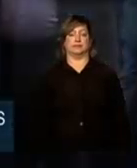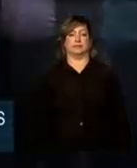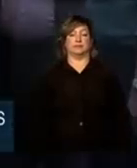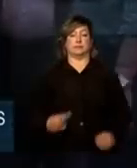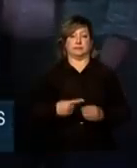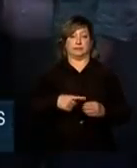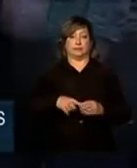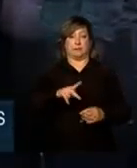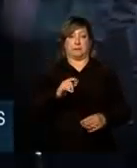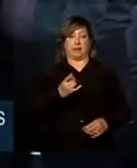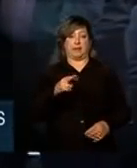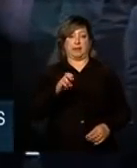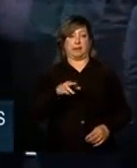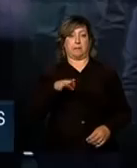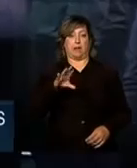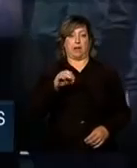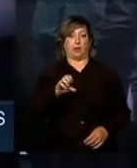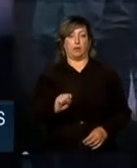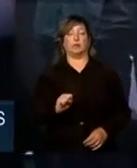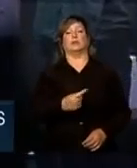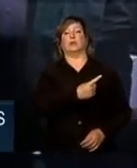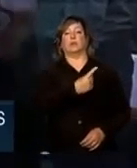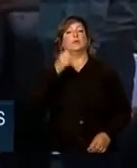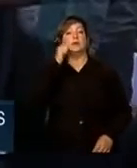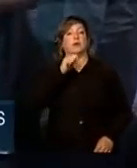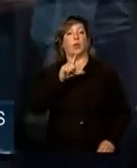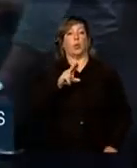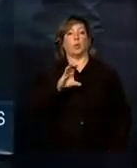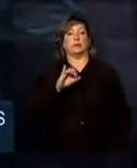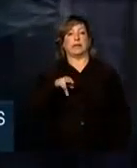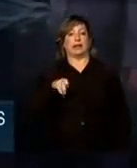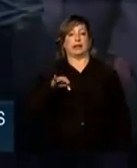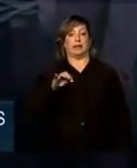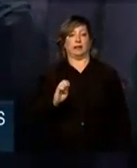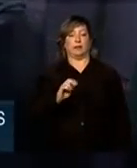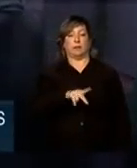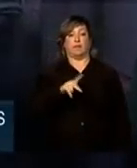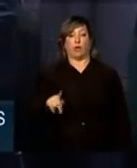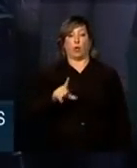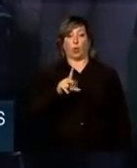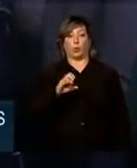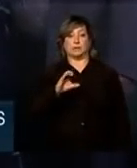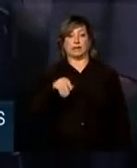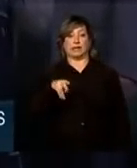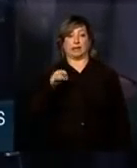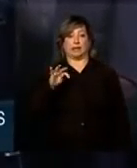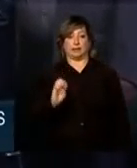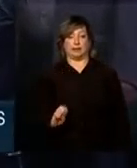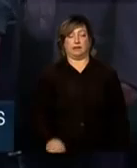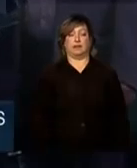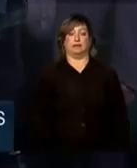Padre Marcos, Lucinete Macedo Araújo, professor Lucinete;